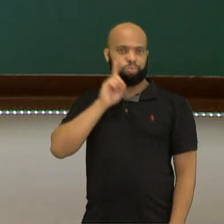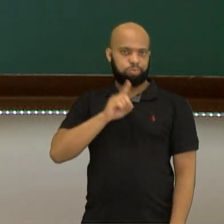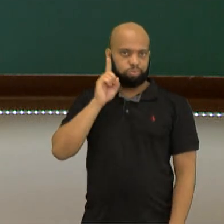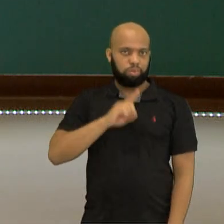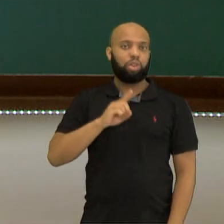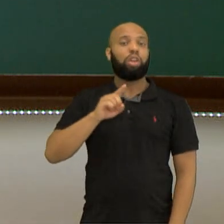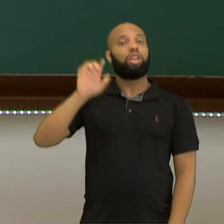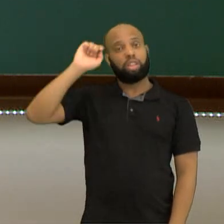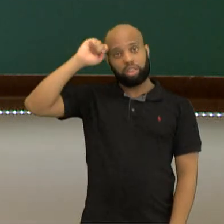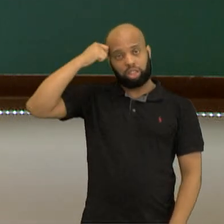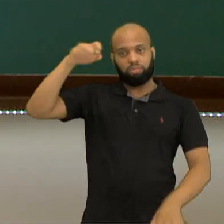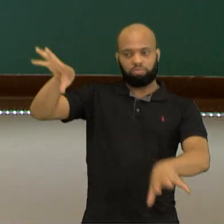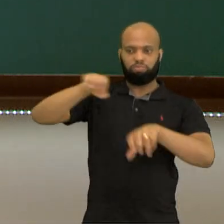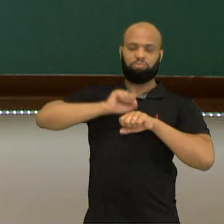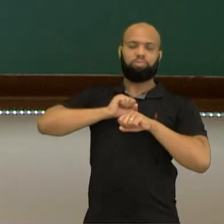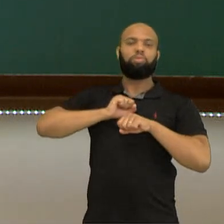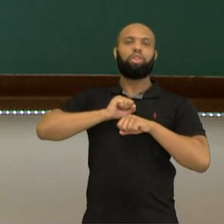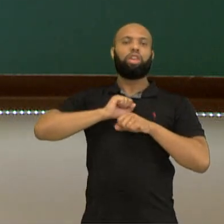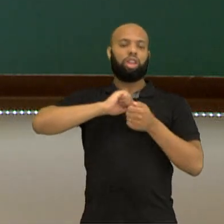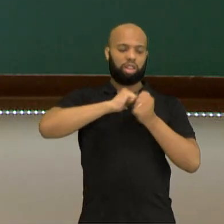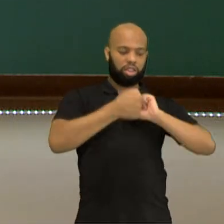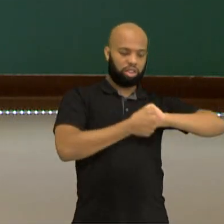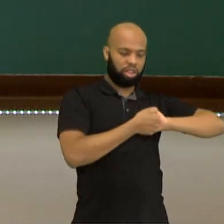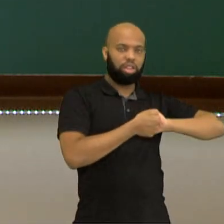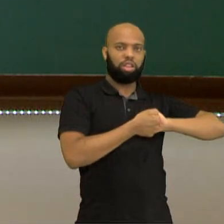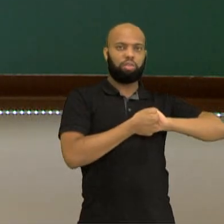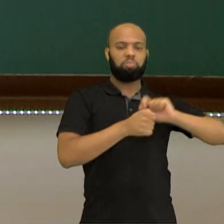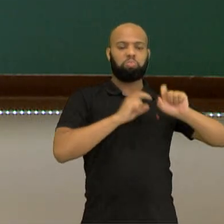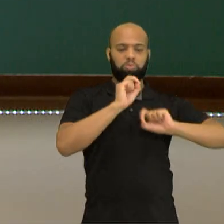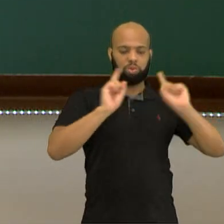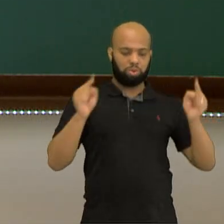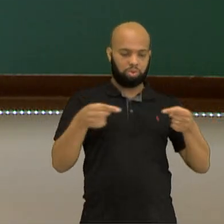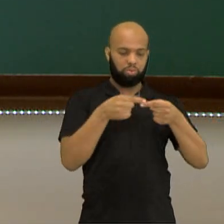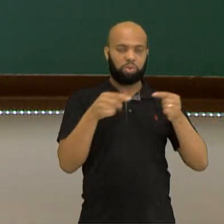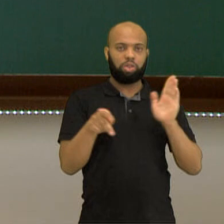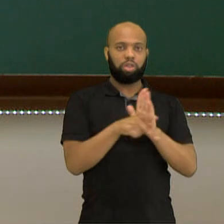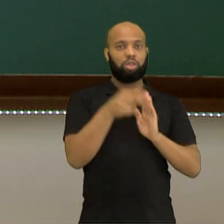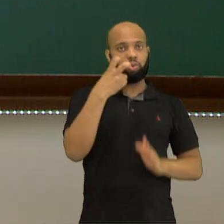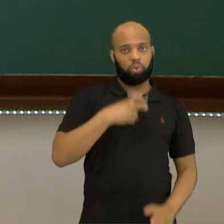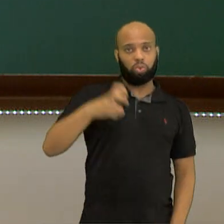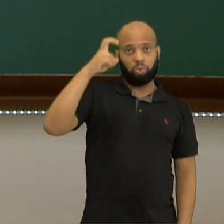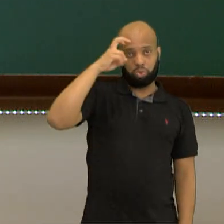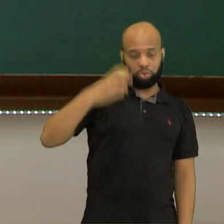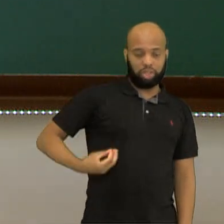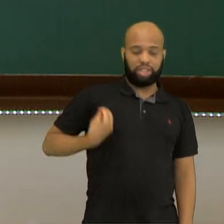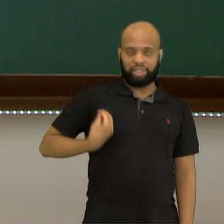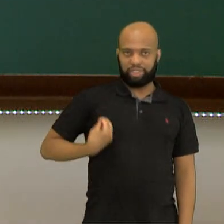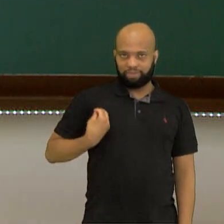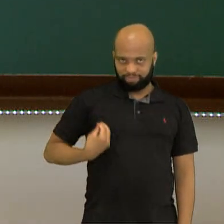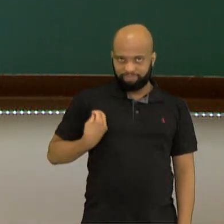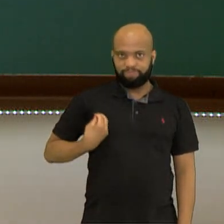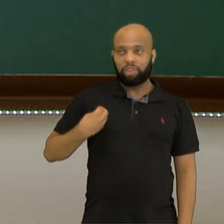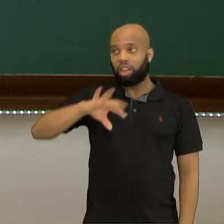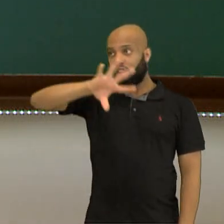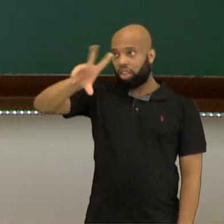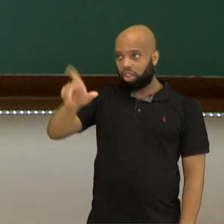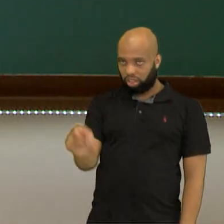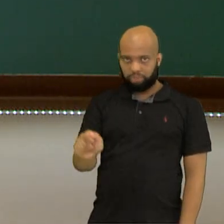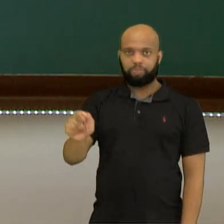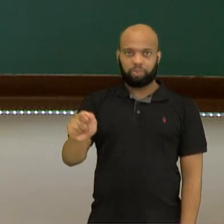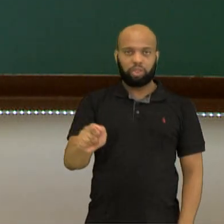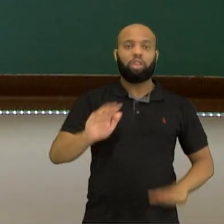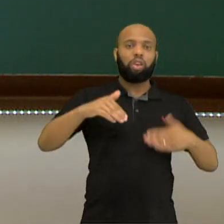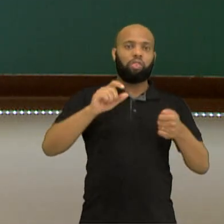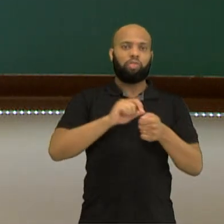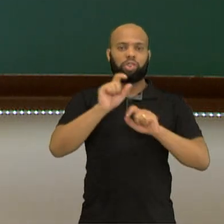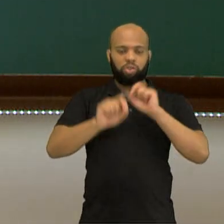se apropria e adapta de acordo com a cultura que ele traz da África. Isso vai